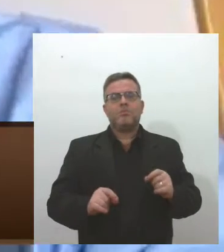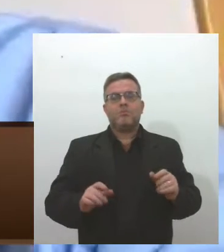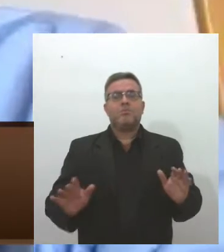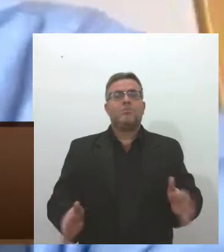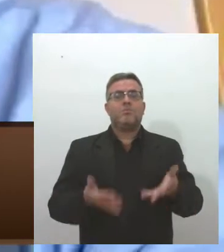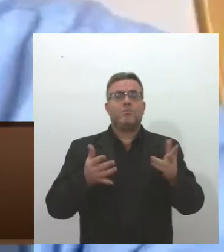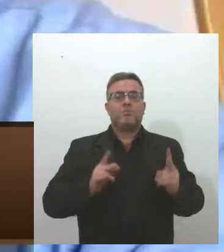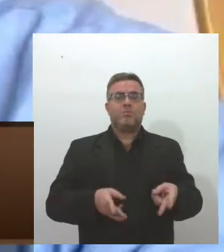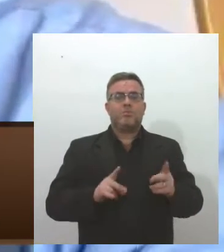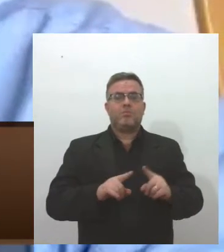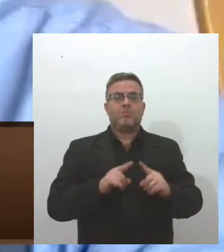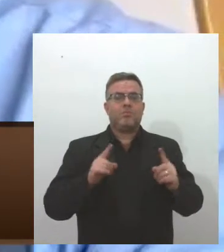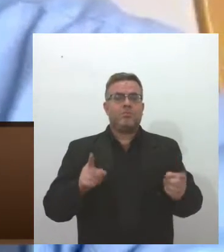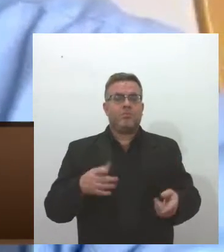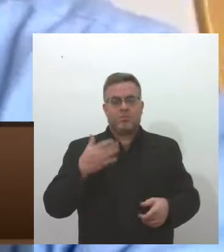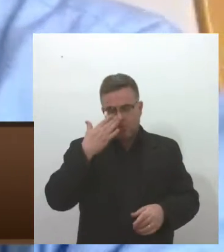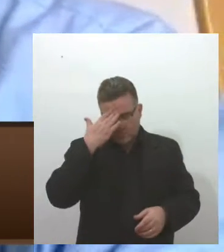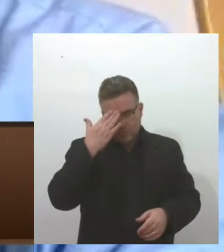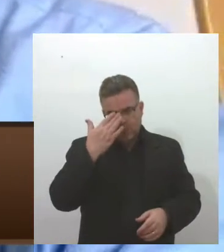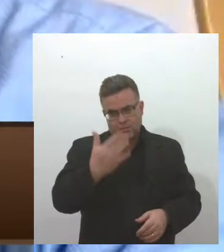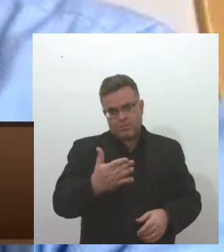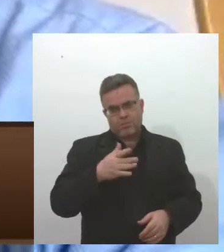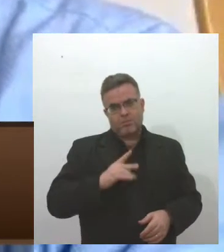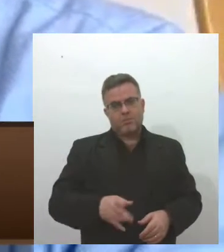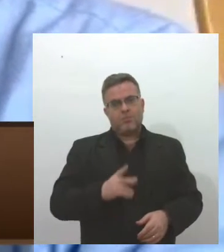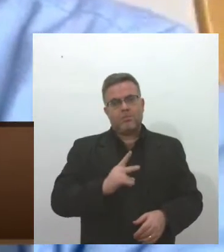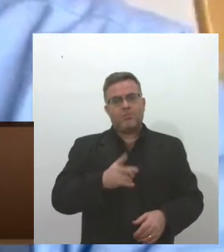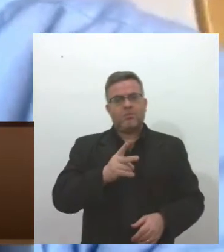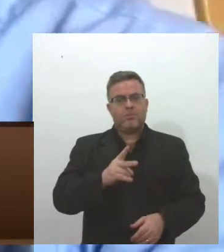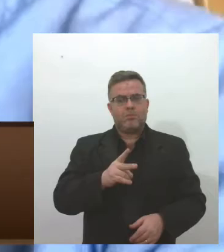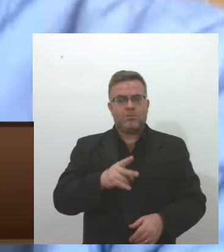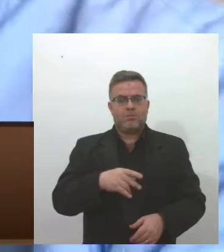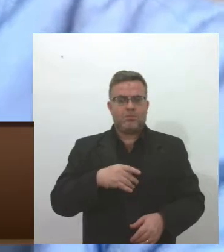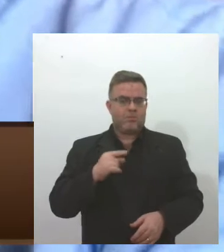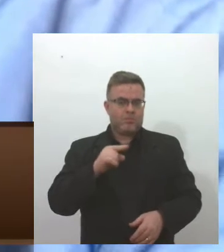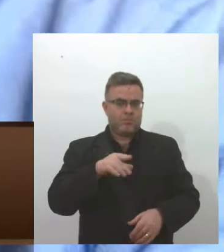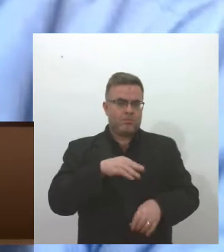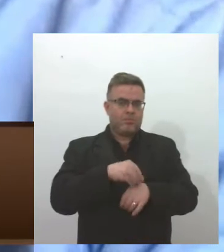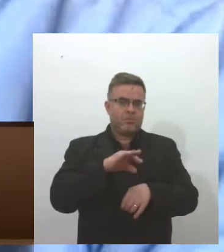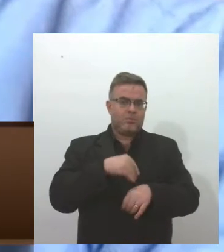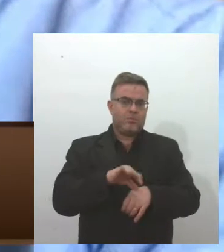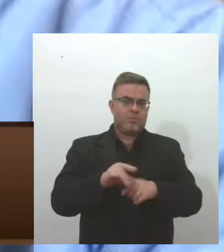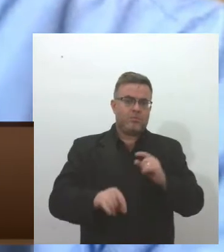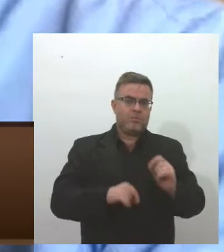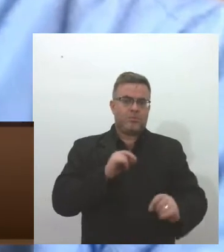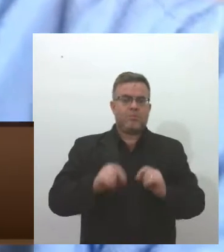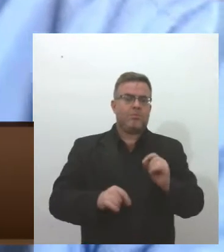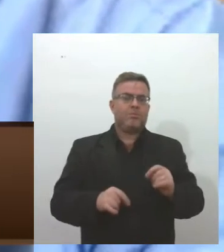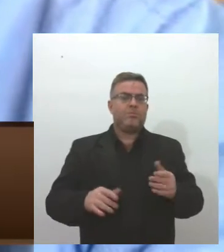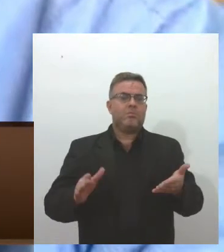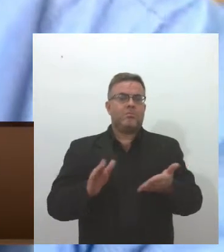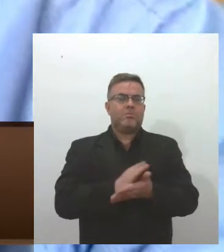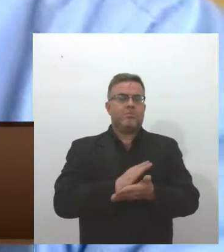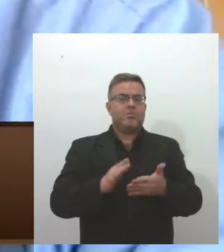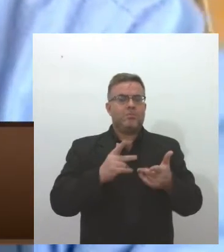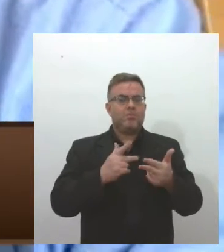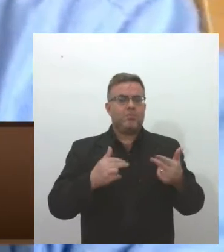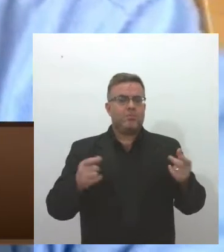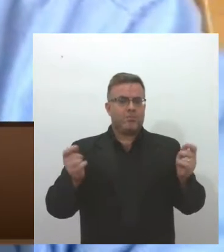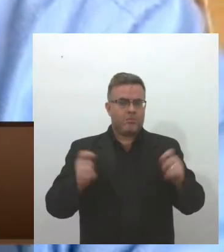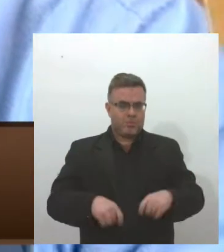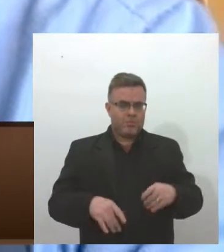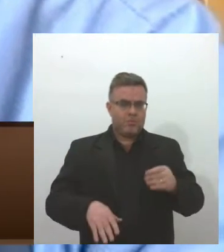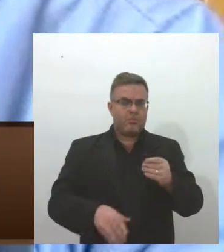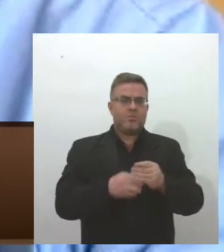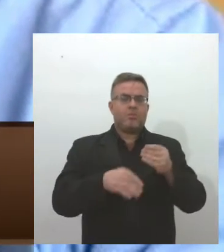mas nós agradecemos muito em relação a essas informações e algumas coisas que foram apontadas ali que